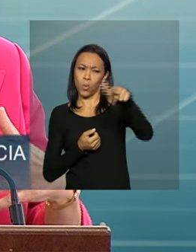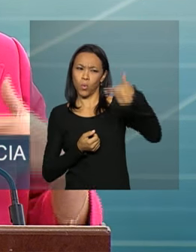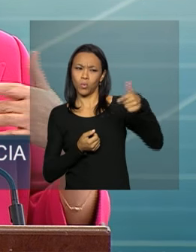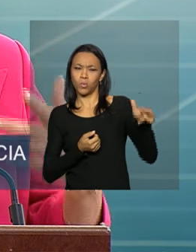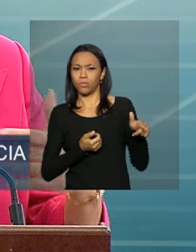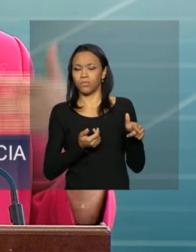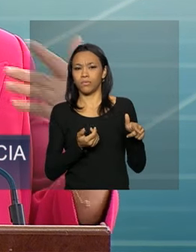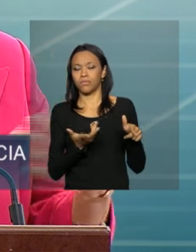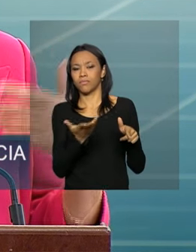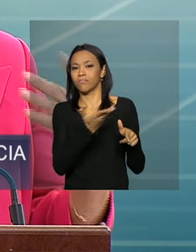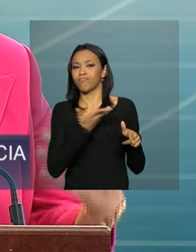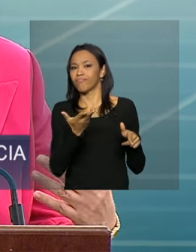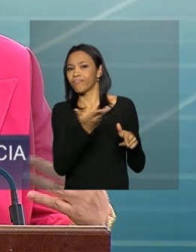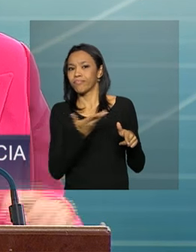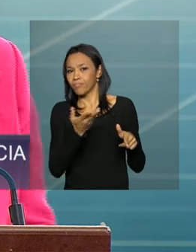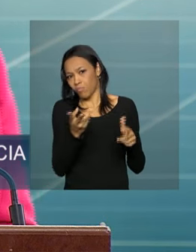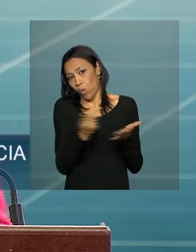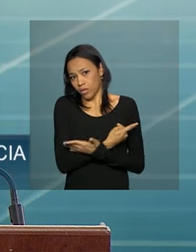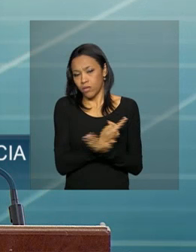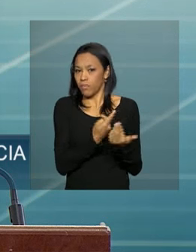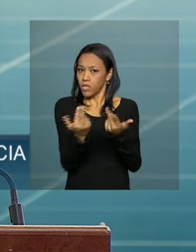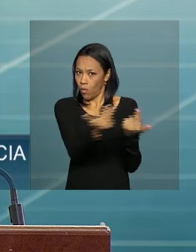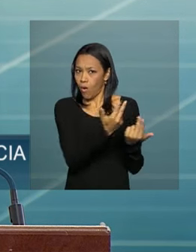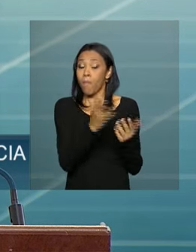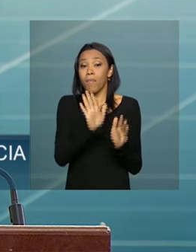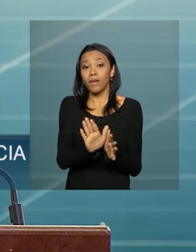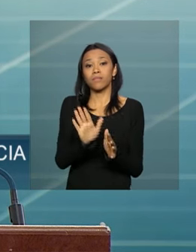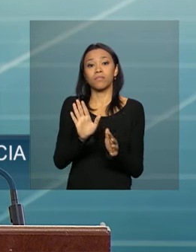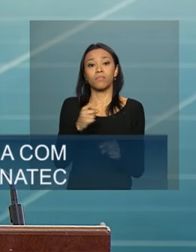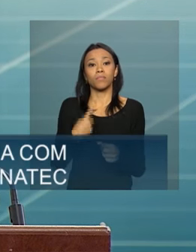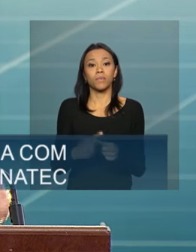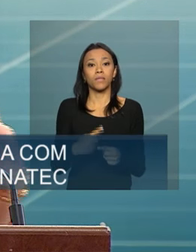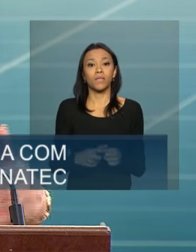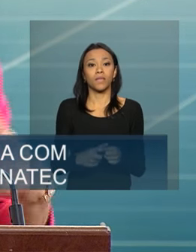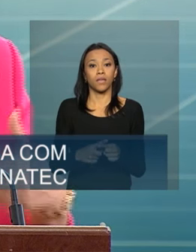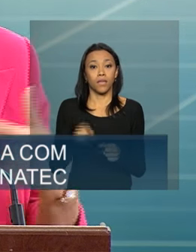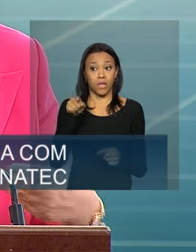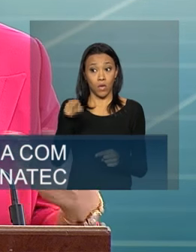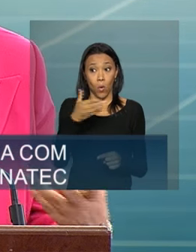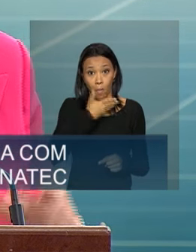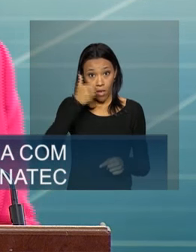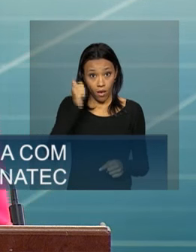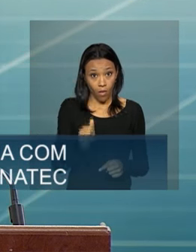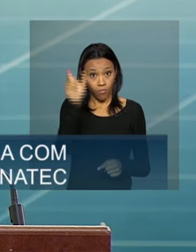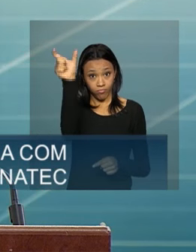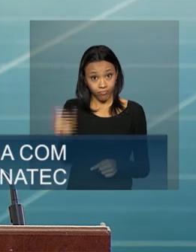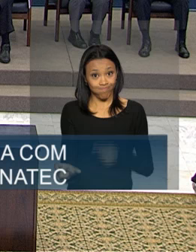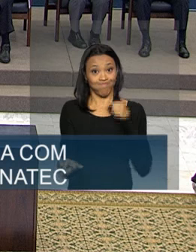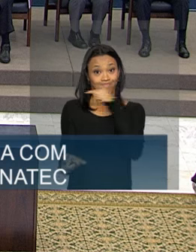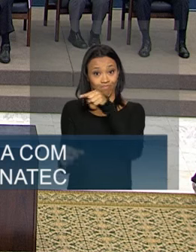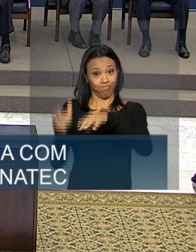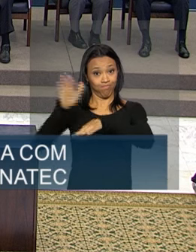isso não tenha ocorrido, mas pelo fato de que o maior e o melhor desempenho